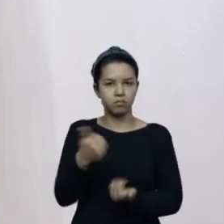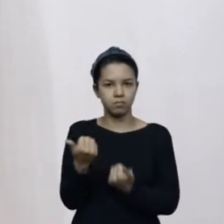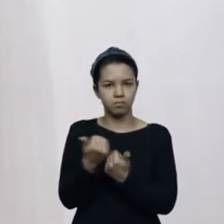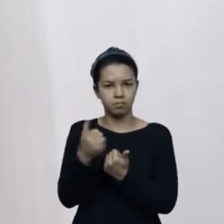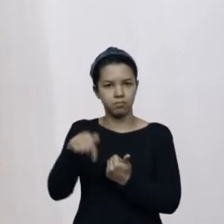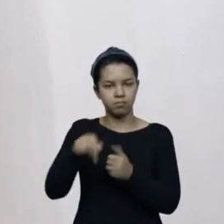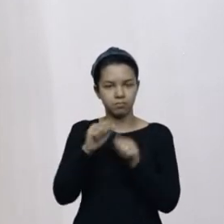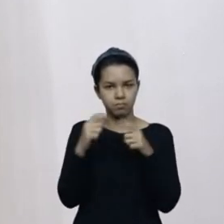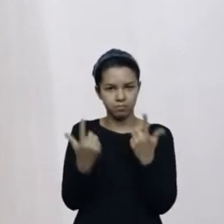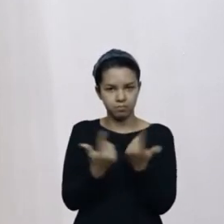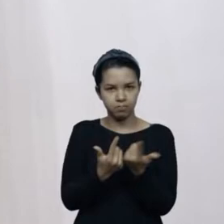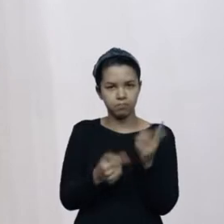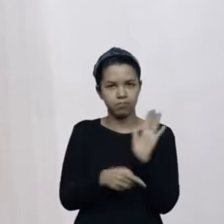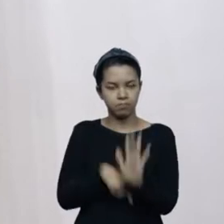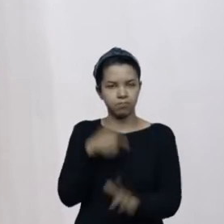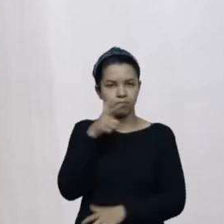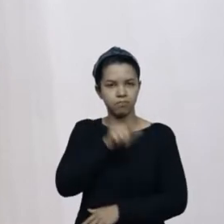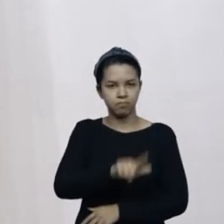fosse realizado.